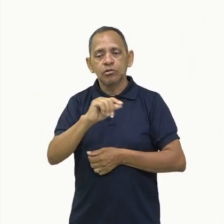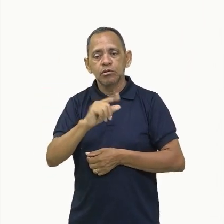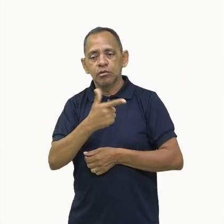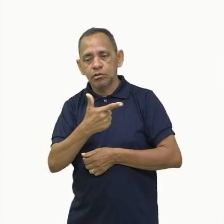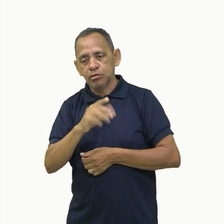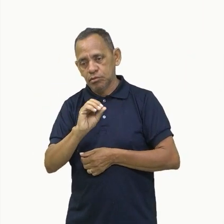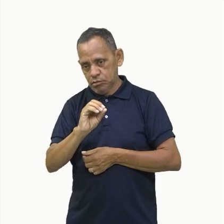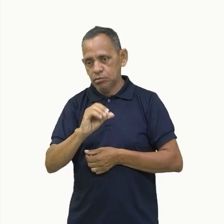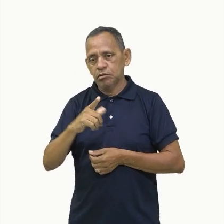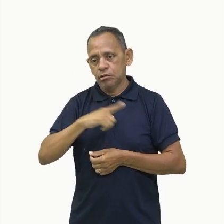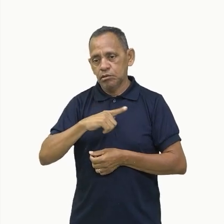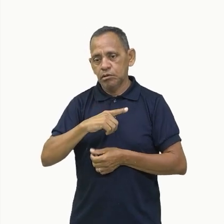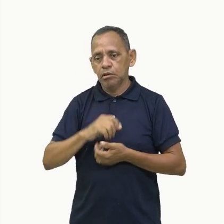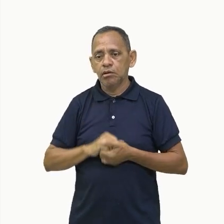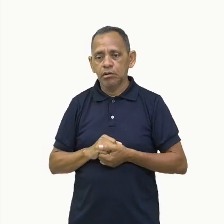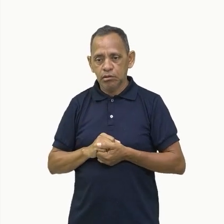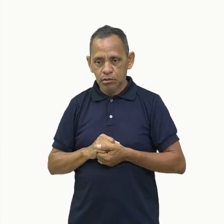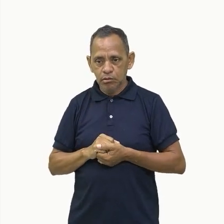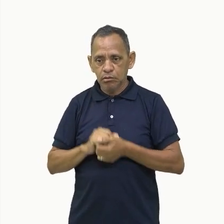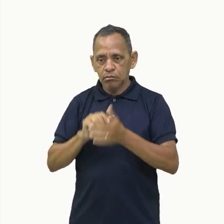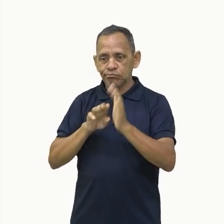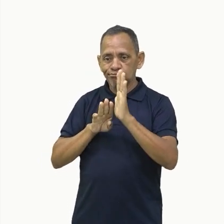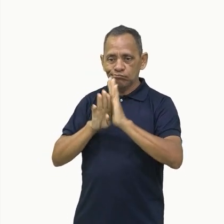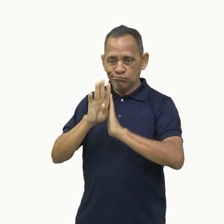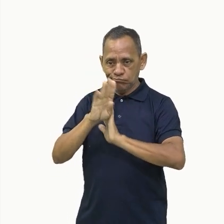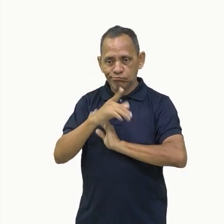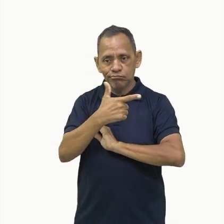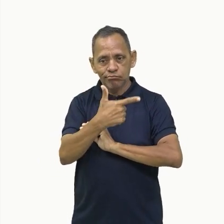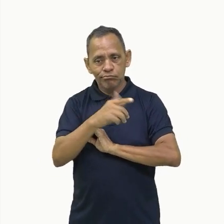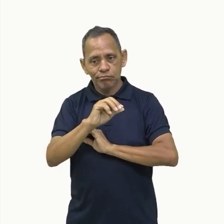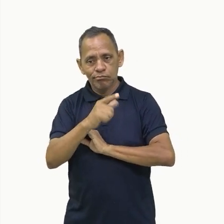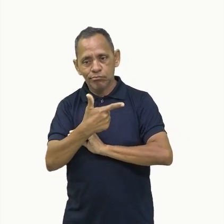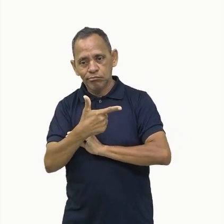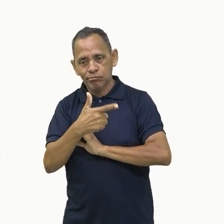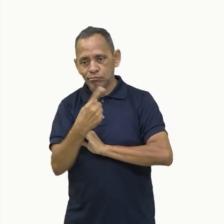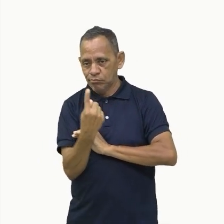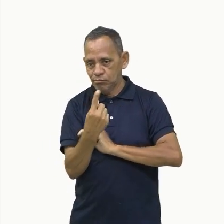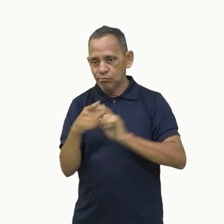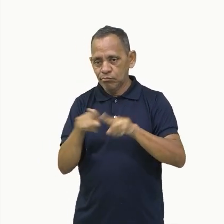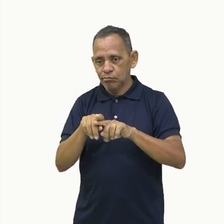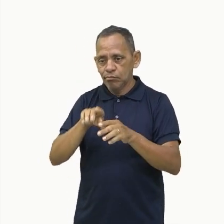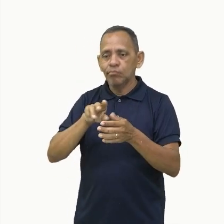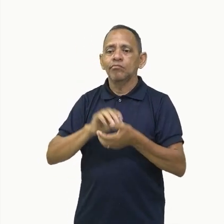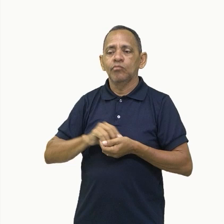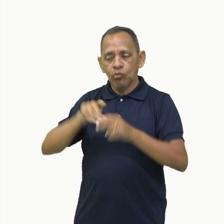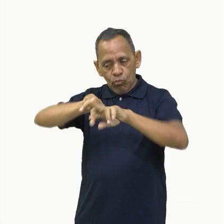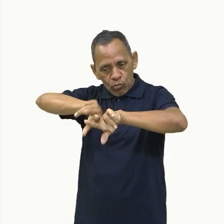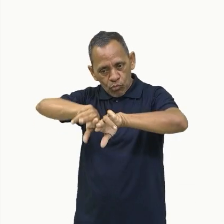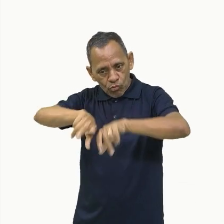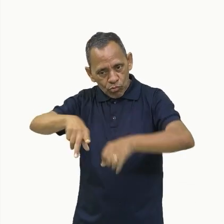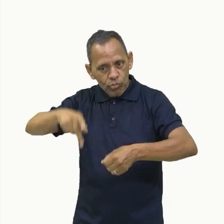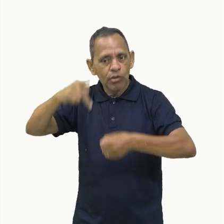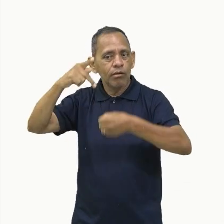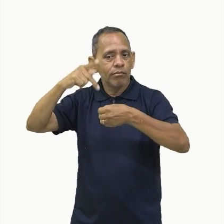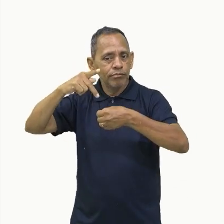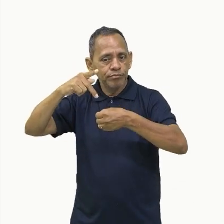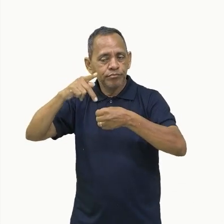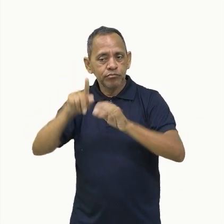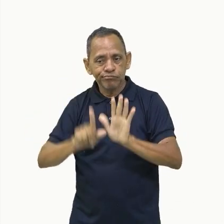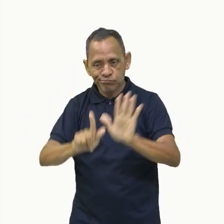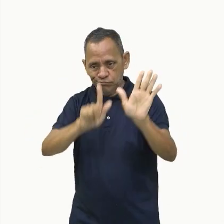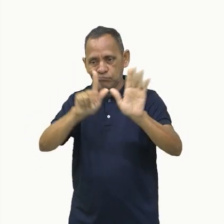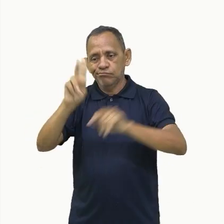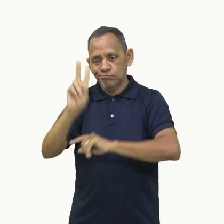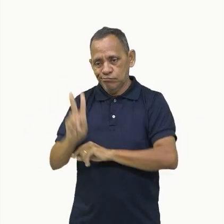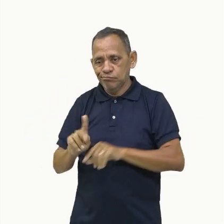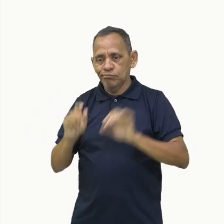e tem um leve aumento em 2021, essa extração de gás natural na Venezuela,